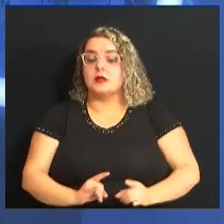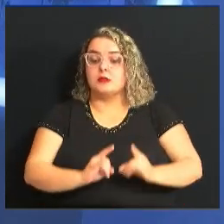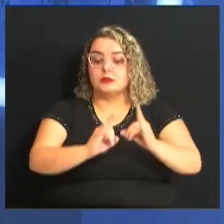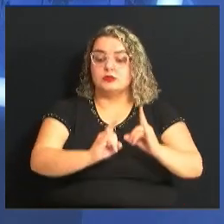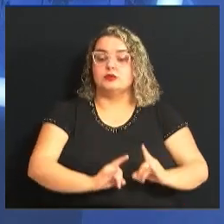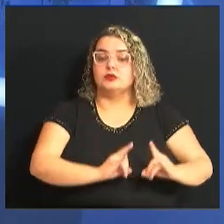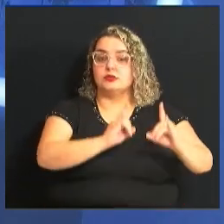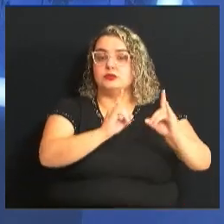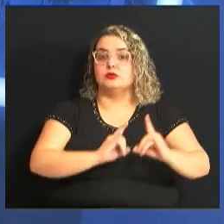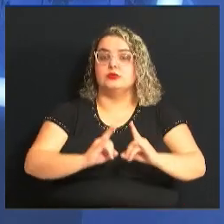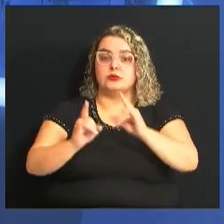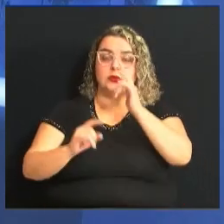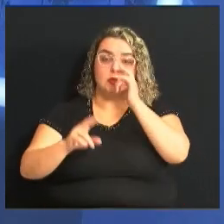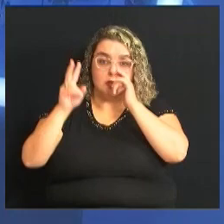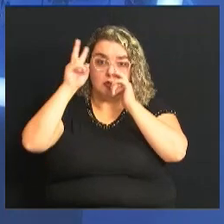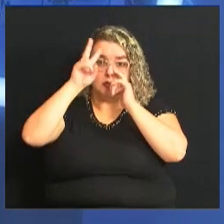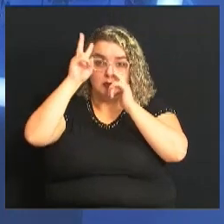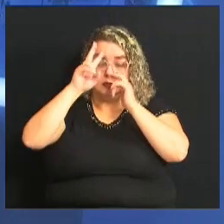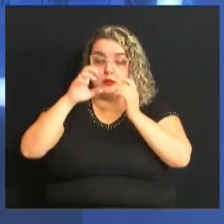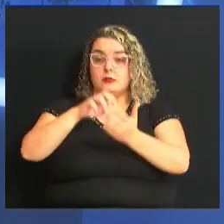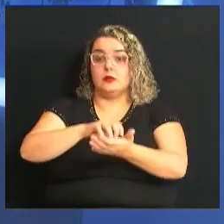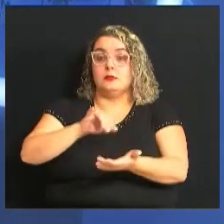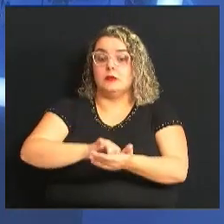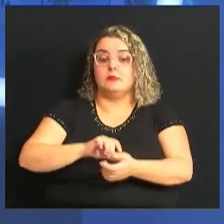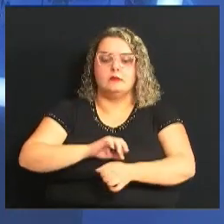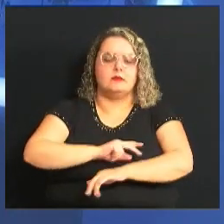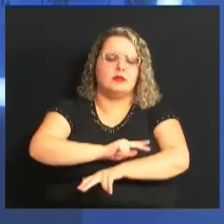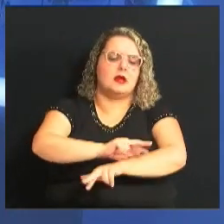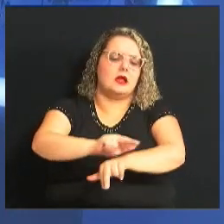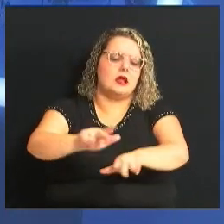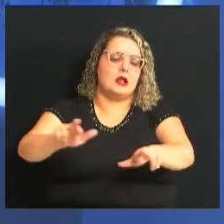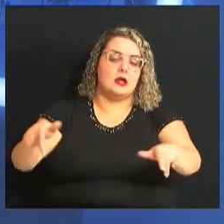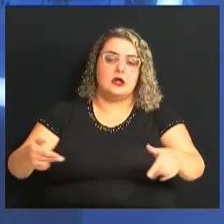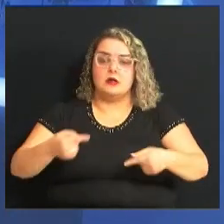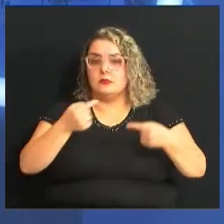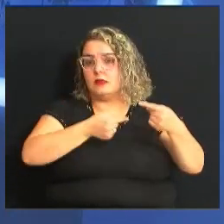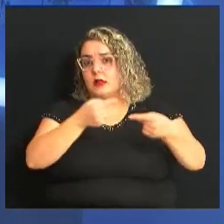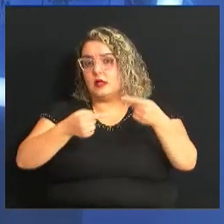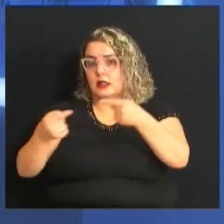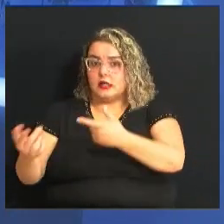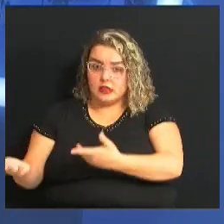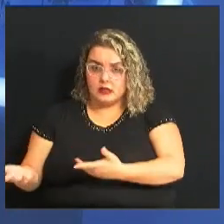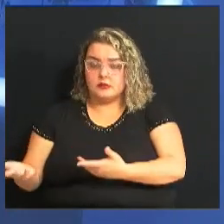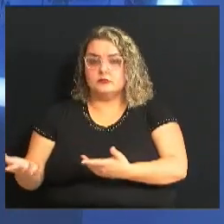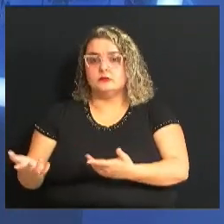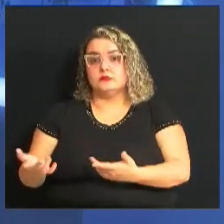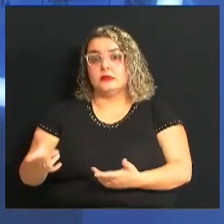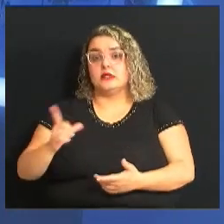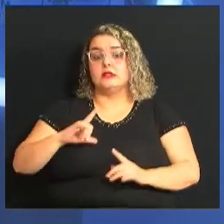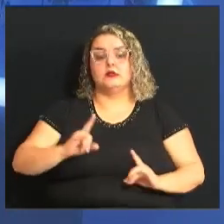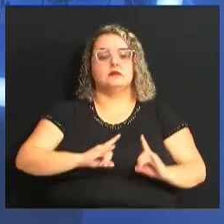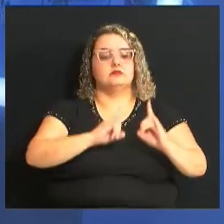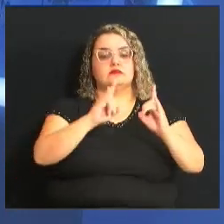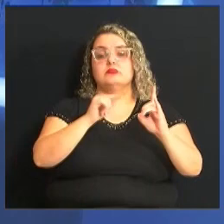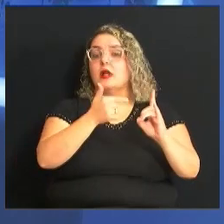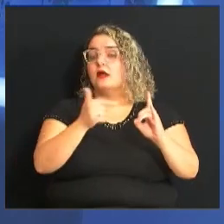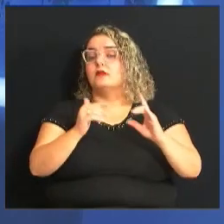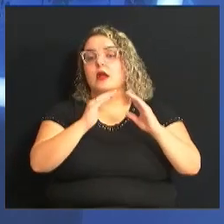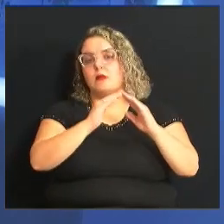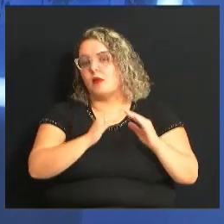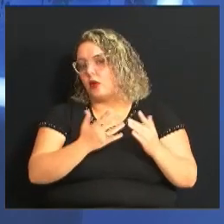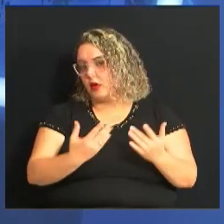que, inclusive, o centro já foi amplamente discutido, tem muitos prédios que estão aí, digamos que desabitados.